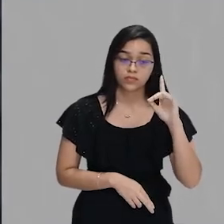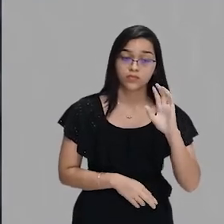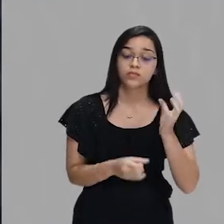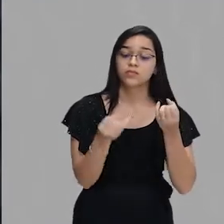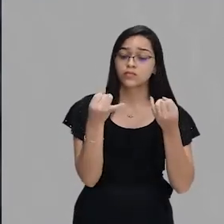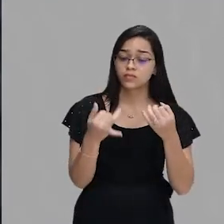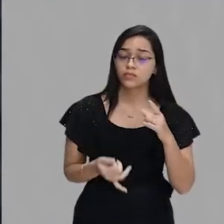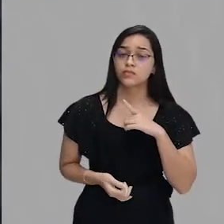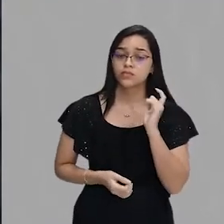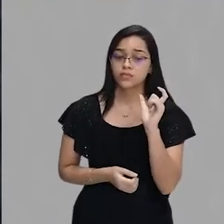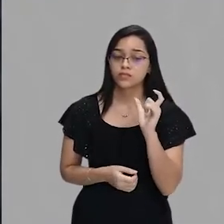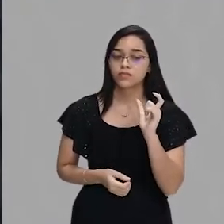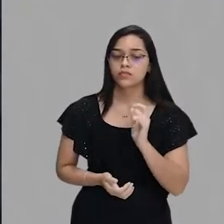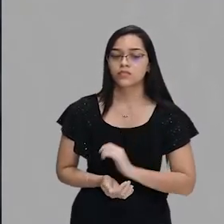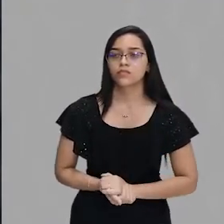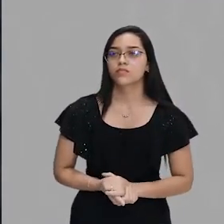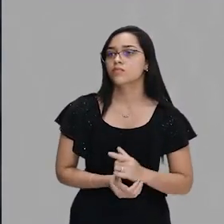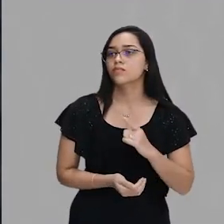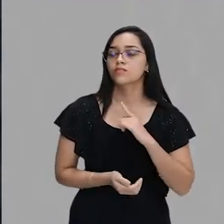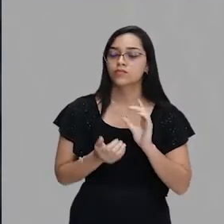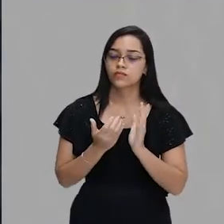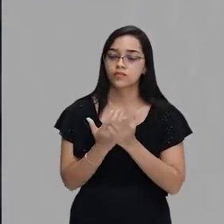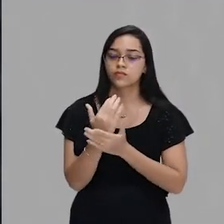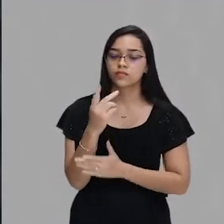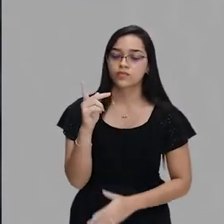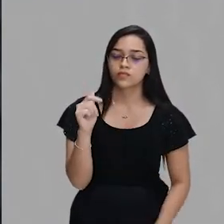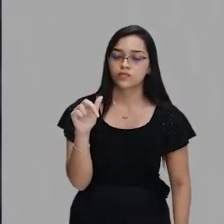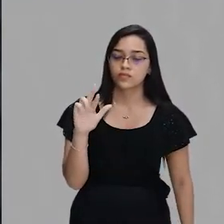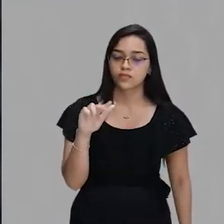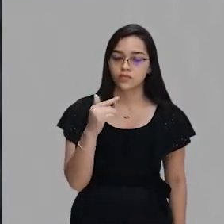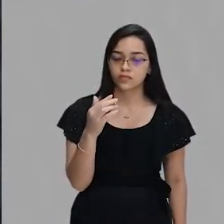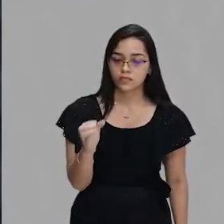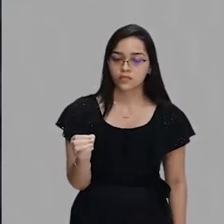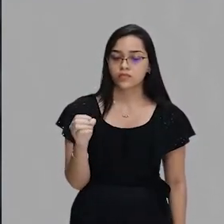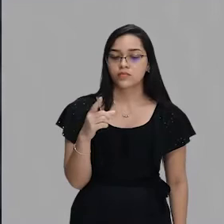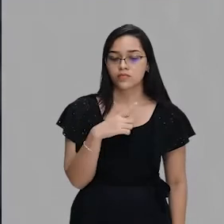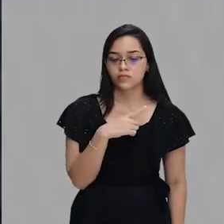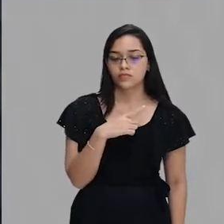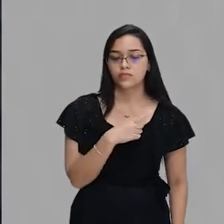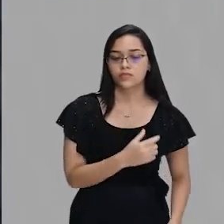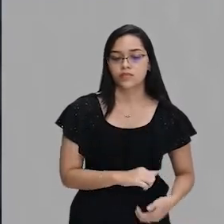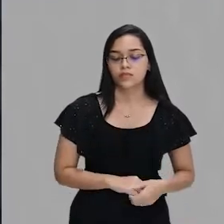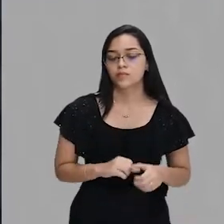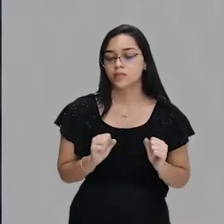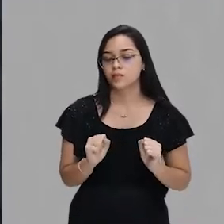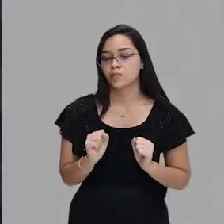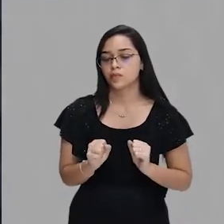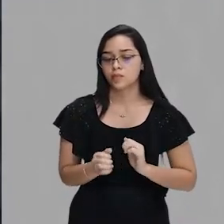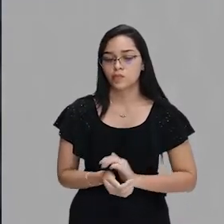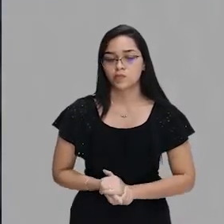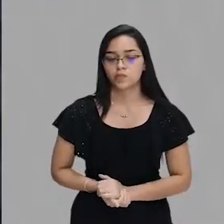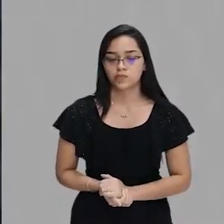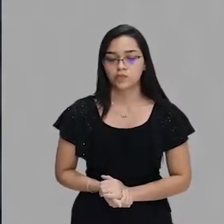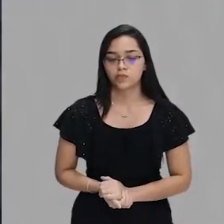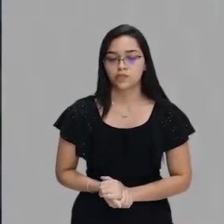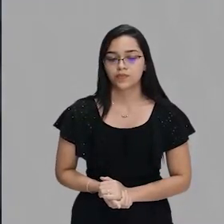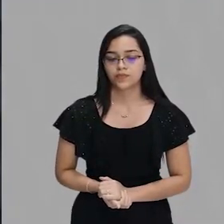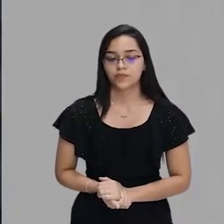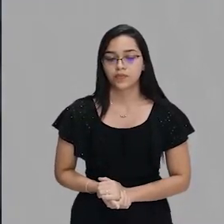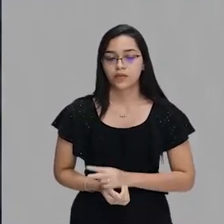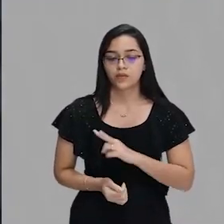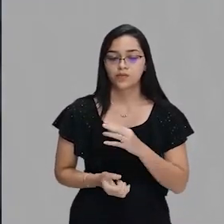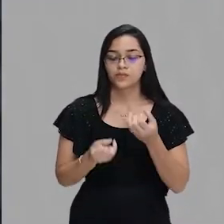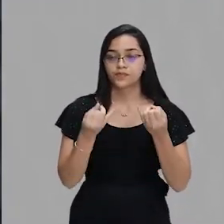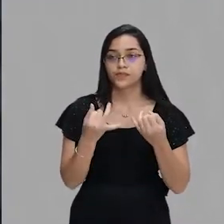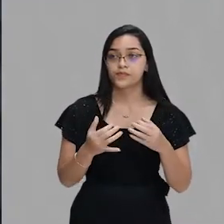mágica, para você entender que é o desvio padrão que você vai levar em consideração uma variância. Ele pode dar variância também. Tá? Então ele falou